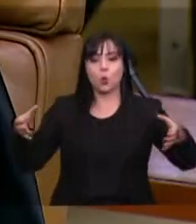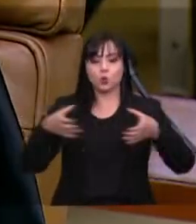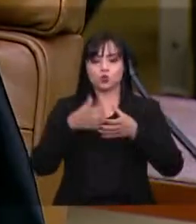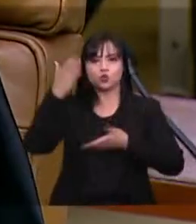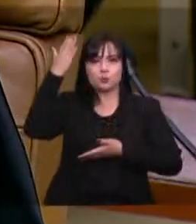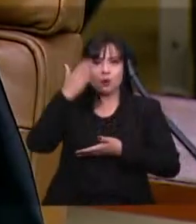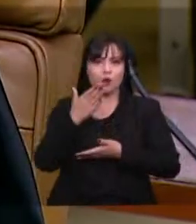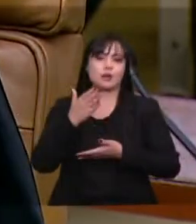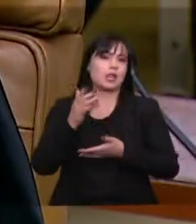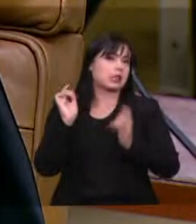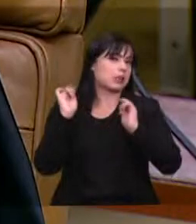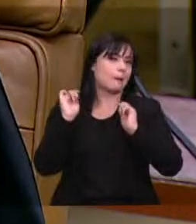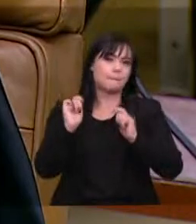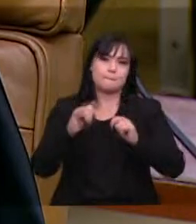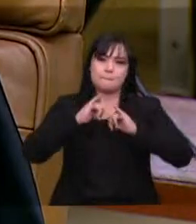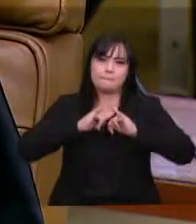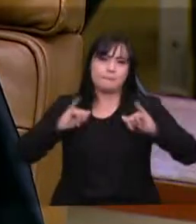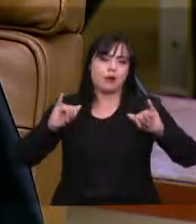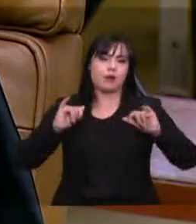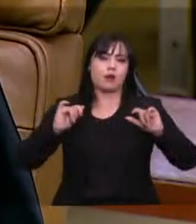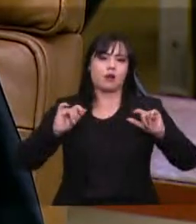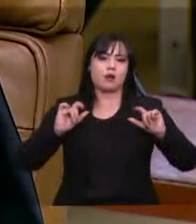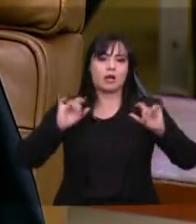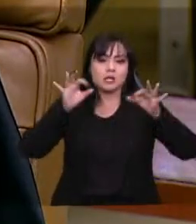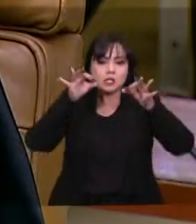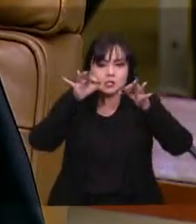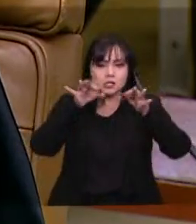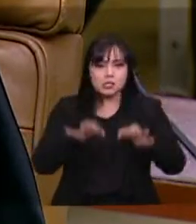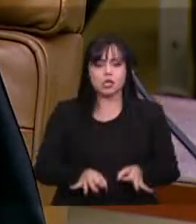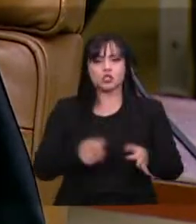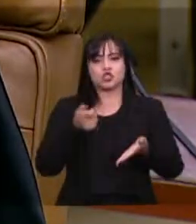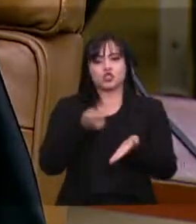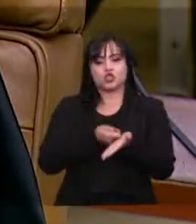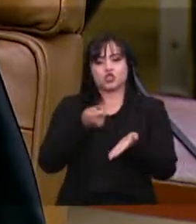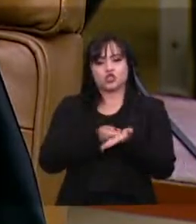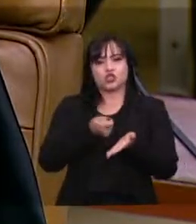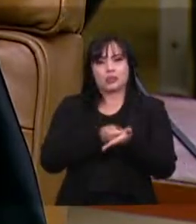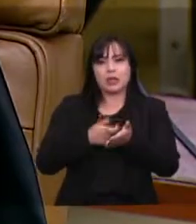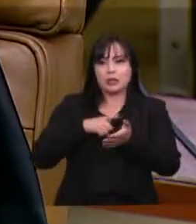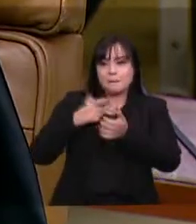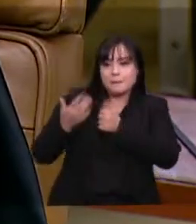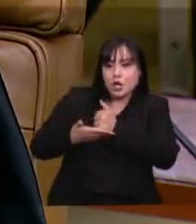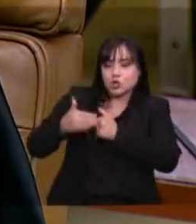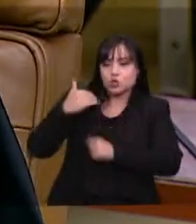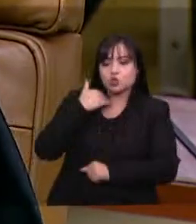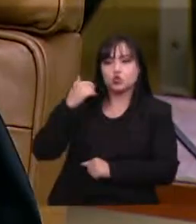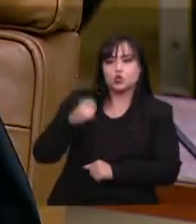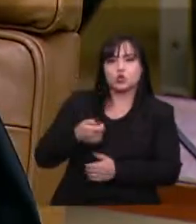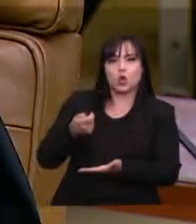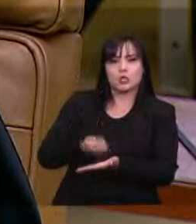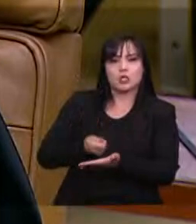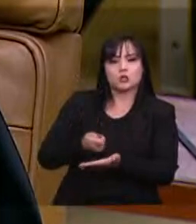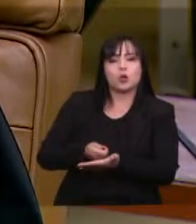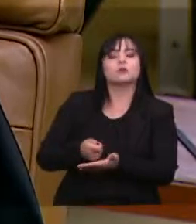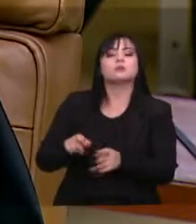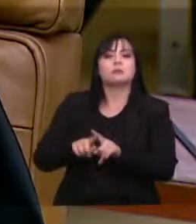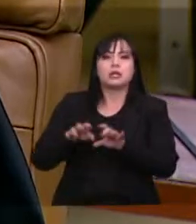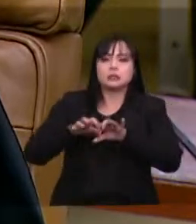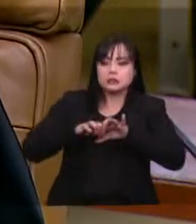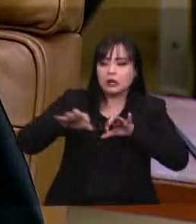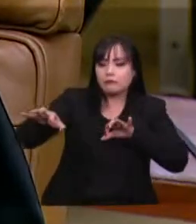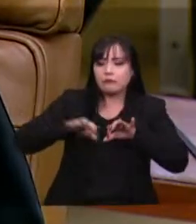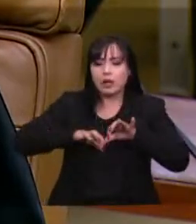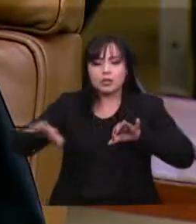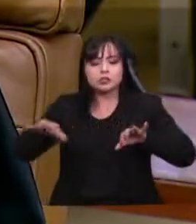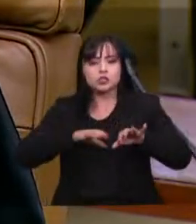probatório não permite afirmar com a certeza exigida para embasamento de um juiz condenatório que tais